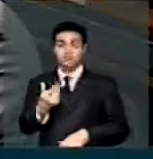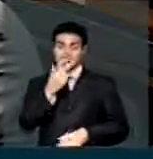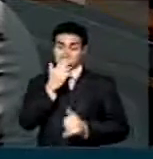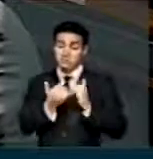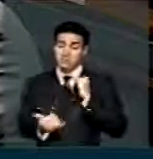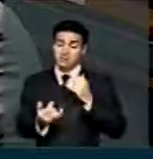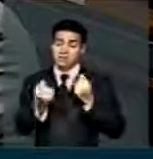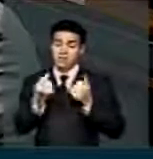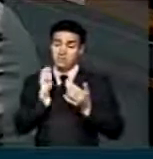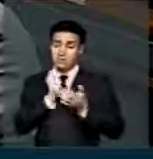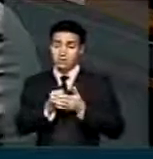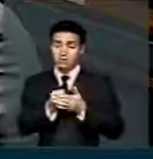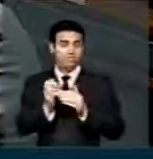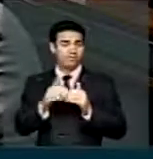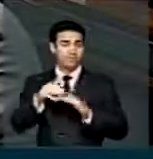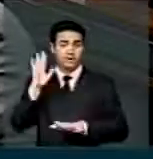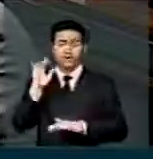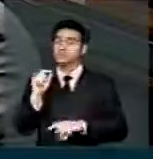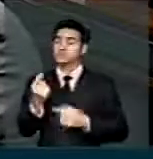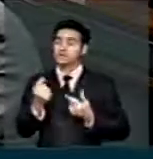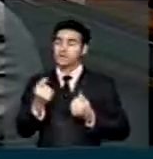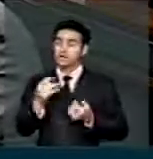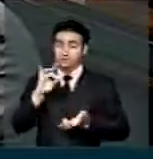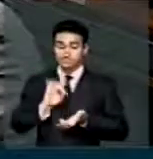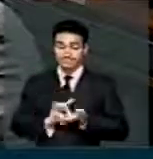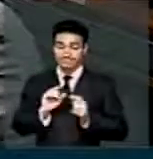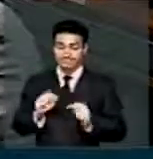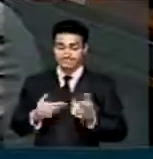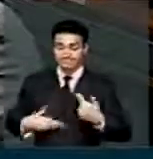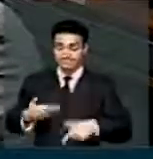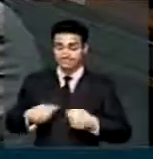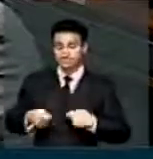o valor pago superou em muito o valor real de mercado.